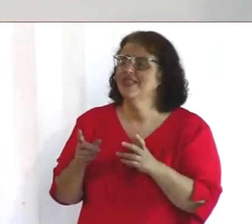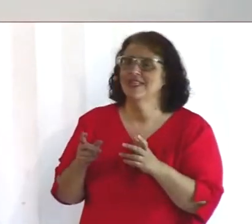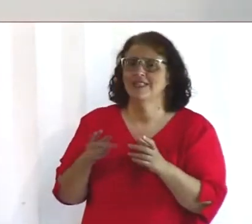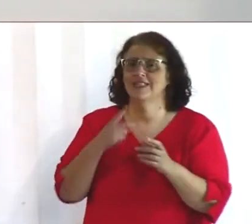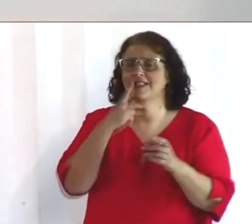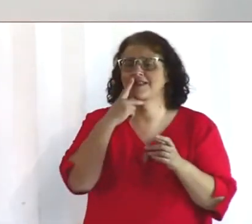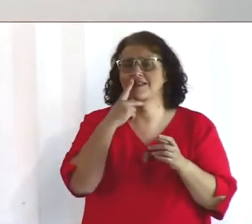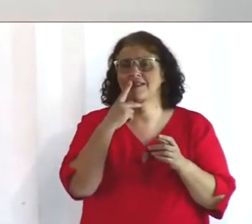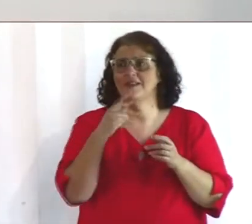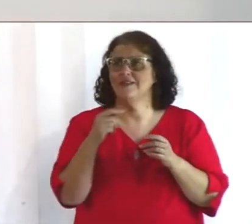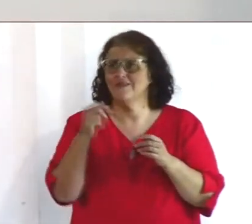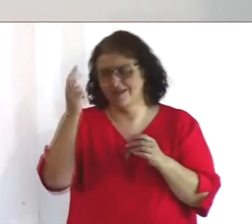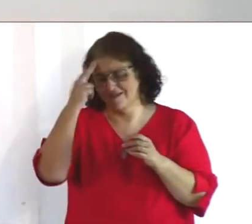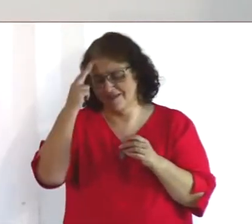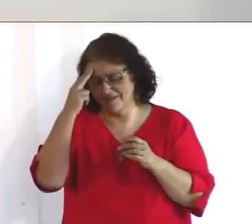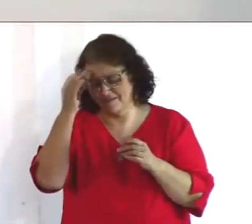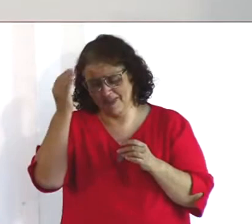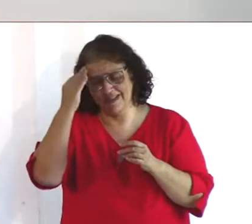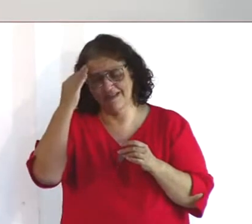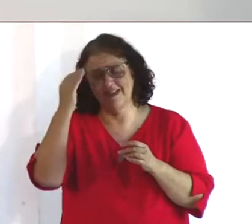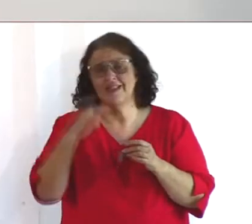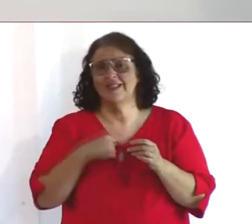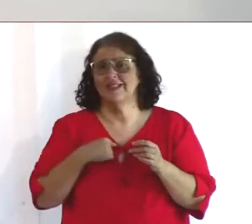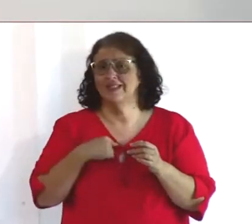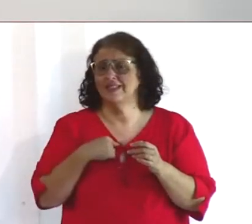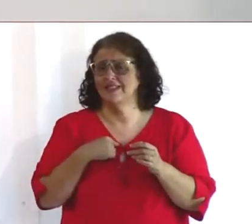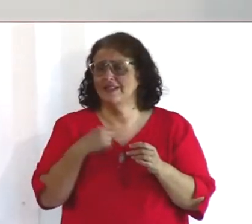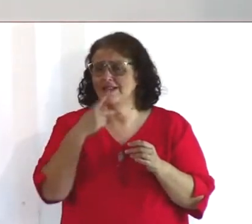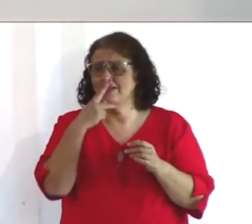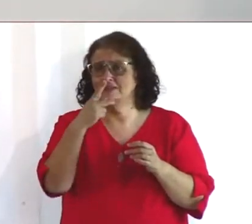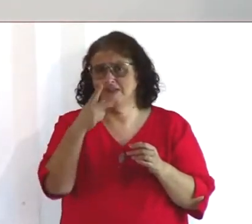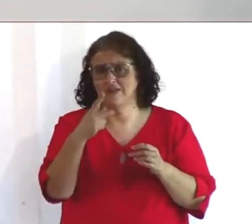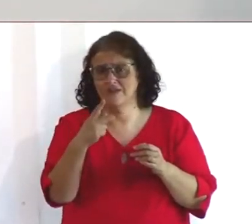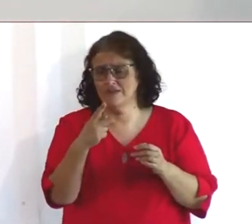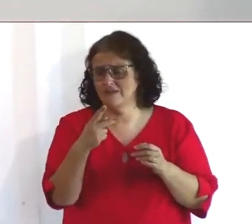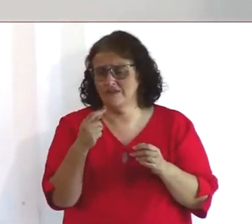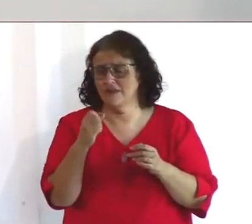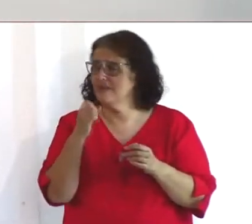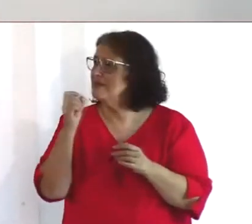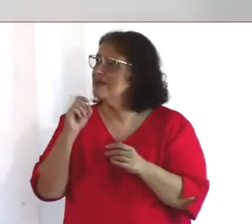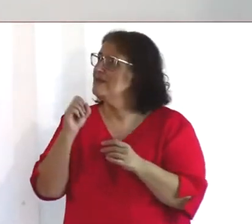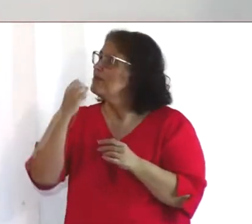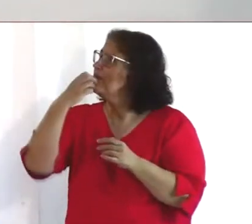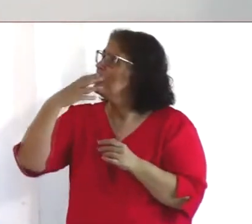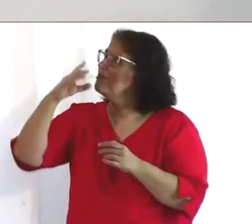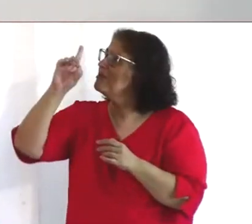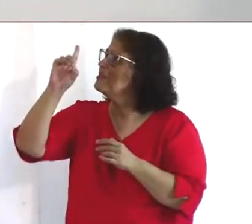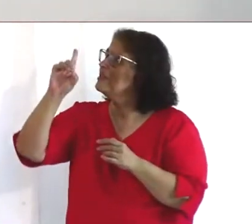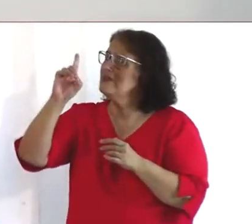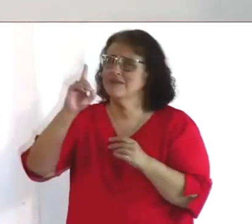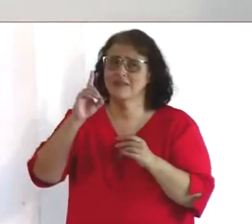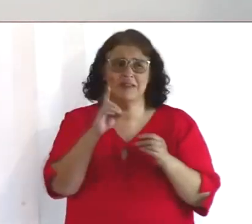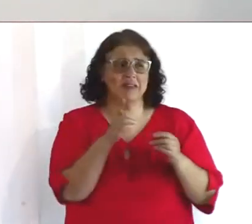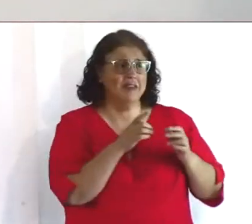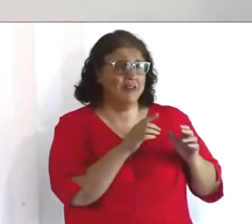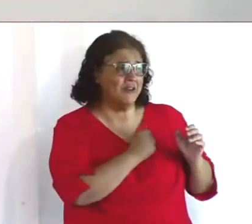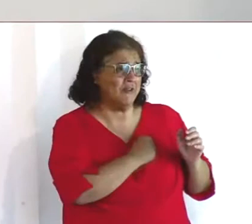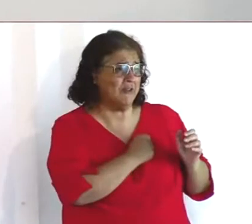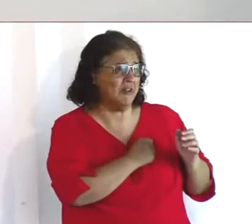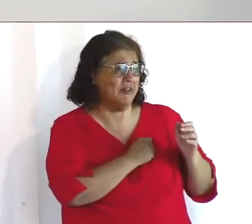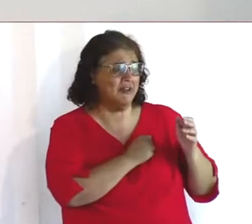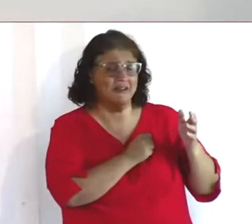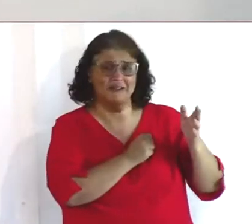agrada a Satanás, eu não gostaria de permanecer mais nem um minuto, nem um segundo nessa situação. É a